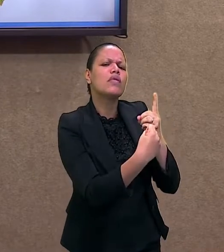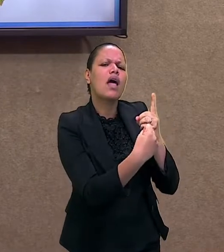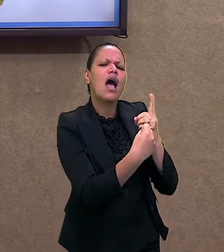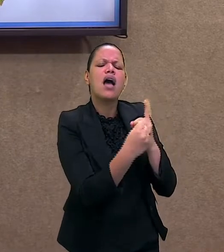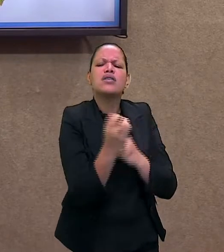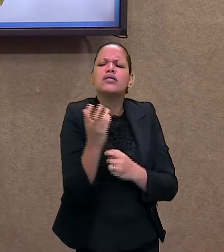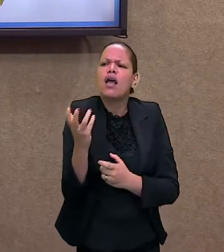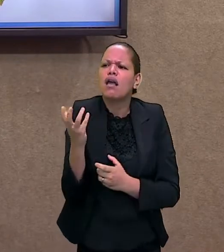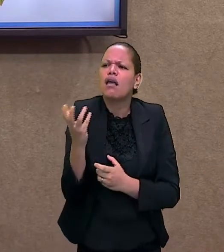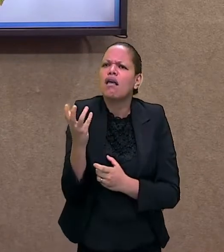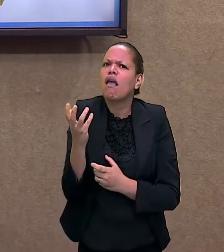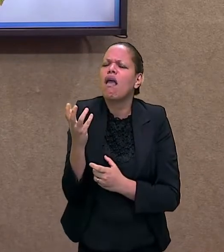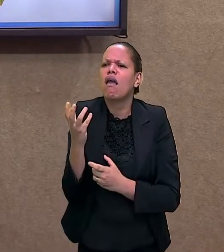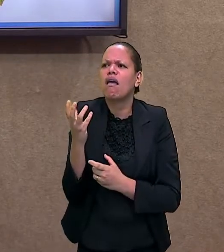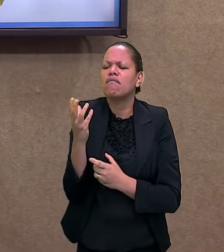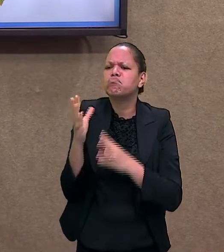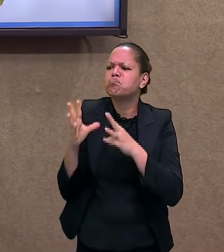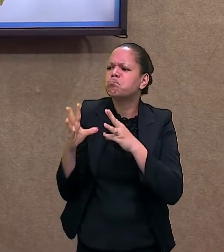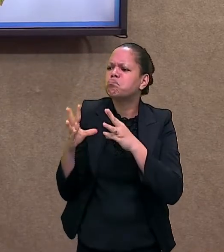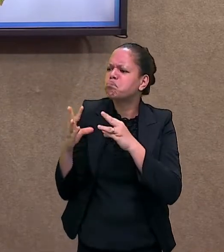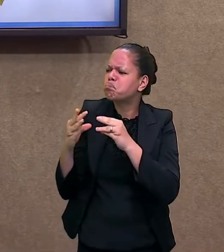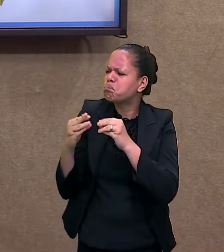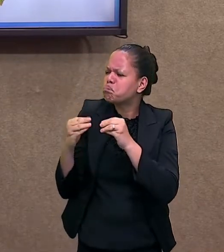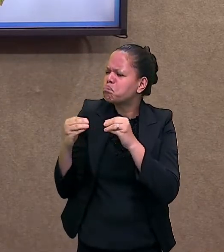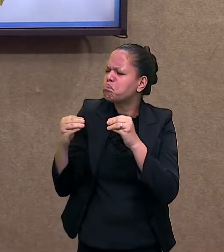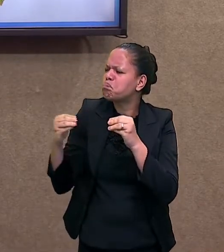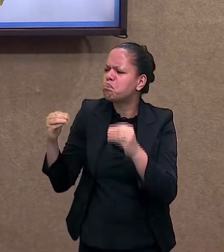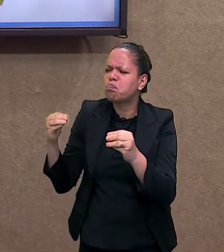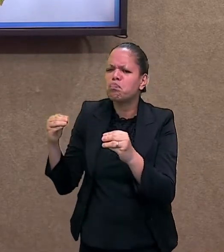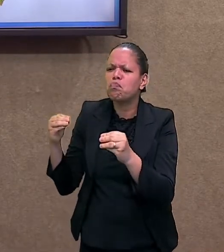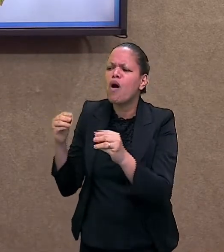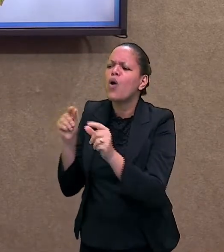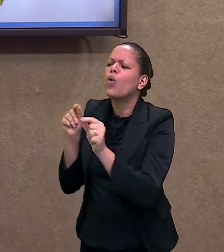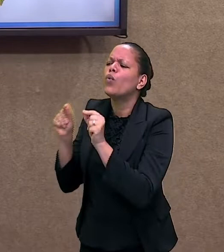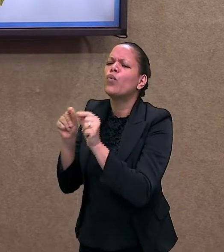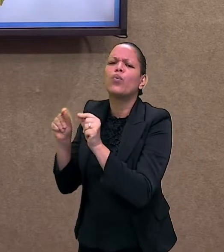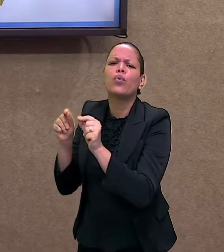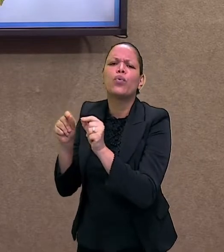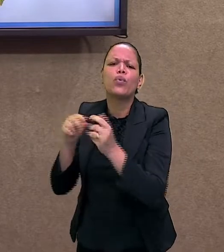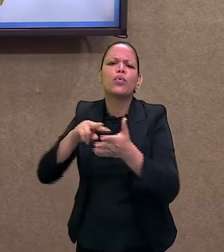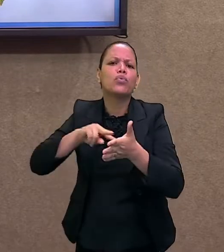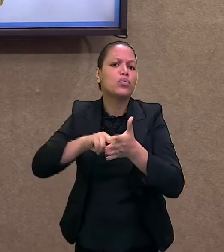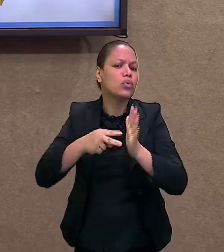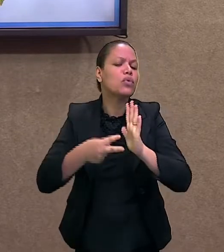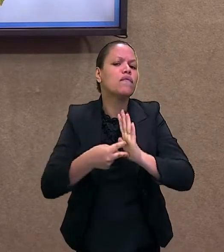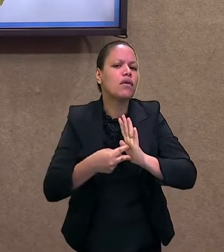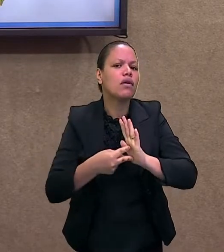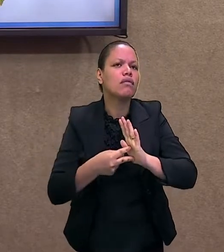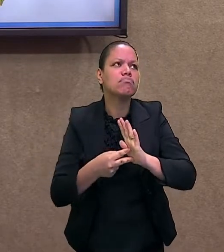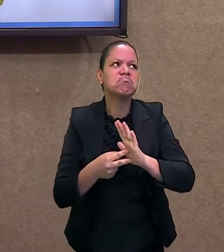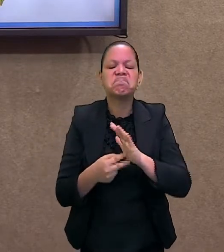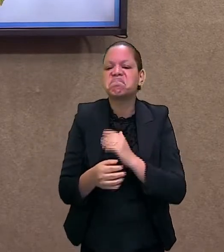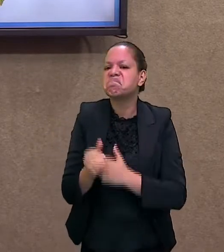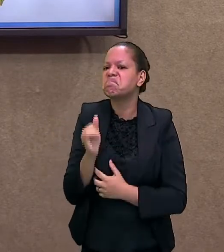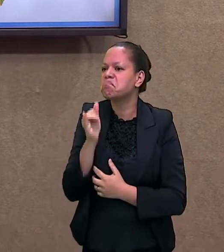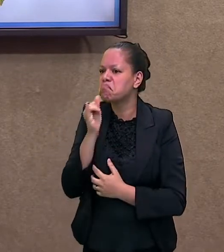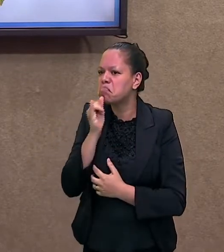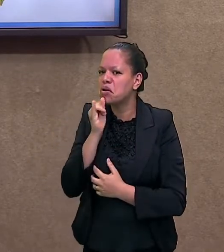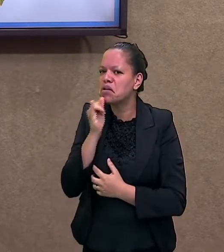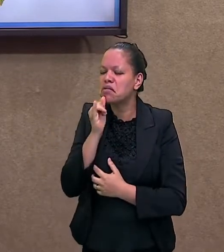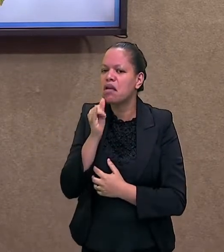homogênea. O que seria isso? É que, por exemplo, vamos olhar aqui um shopping center, né?